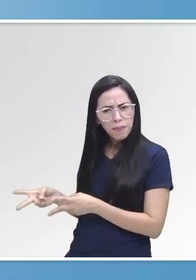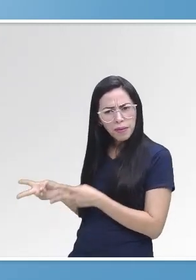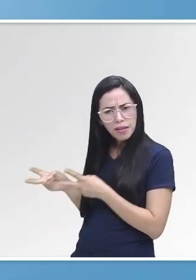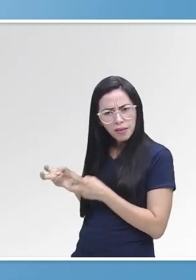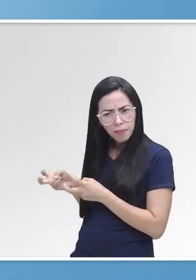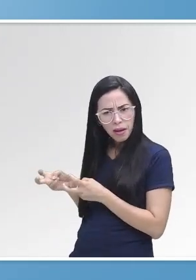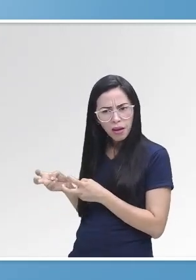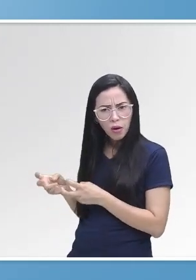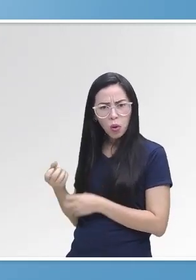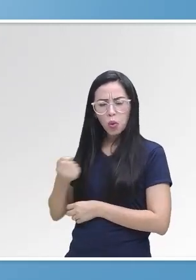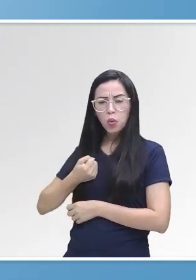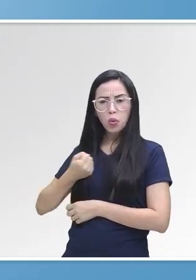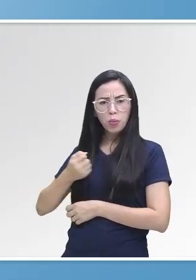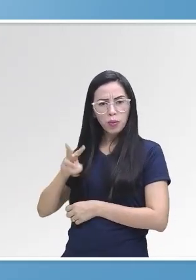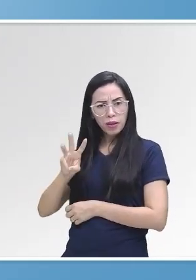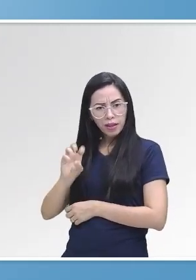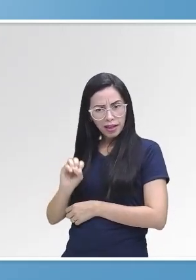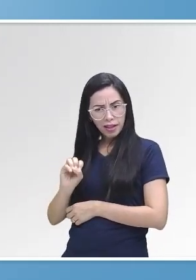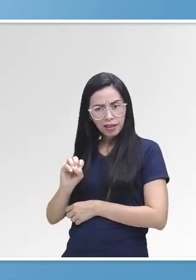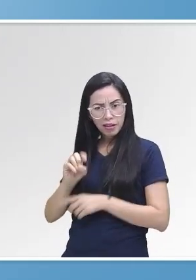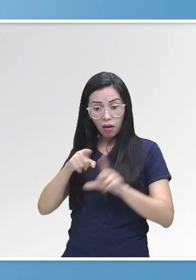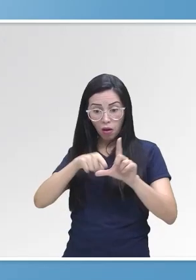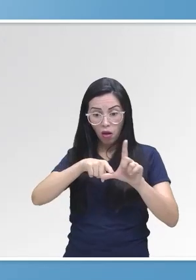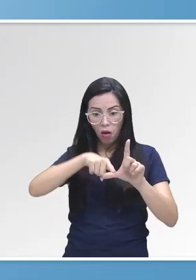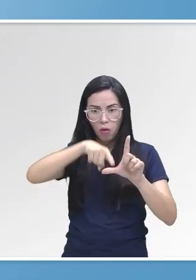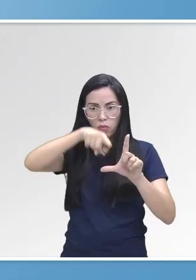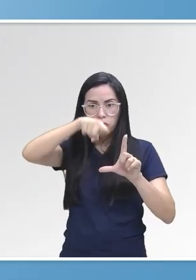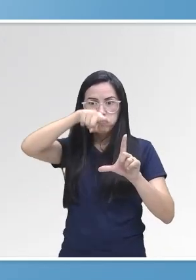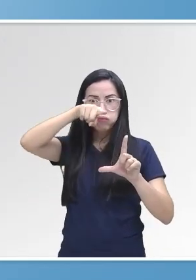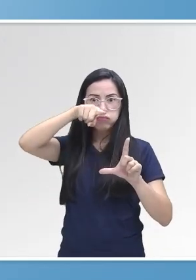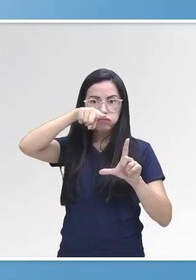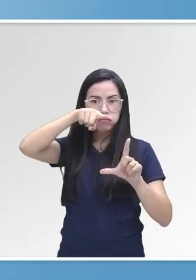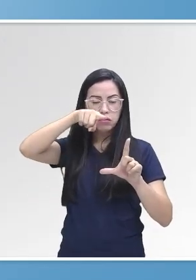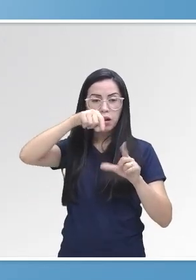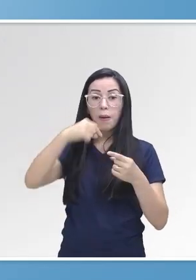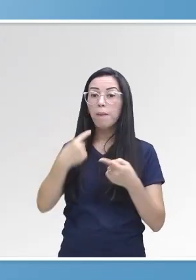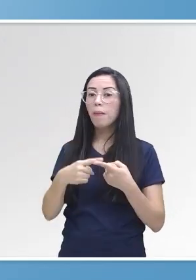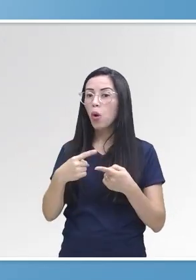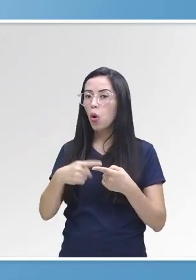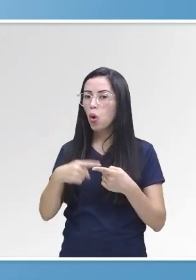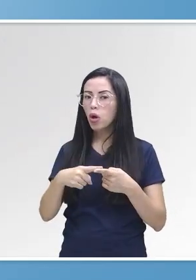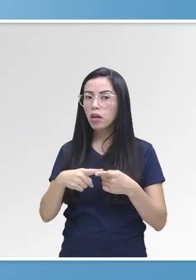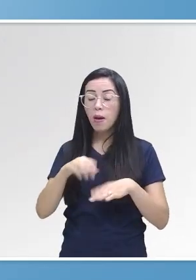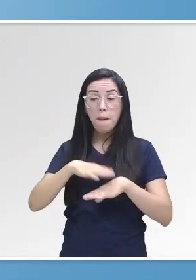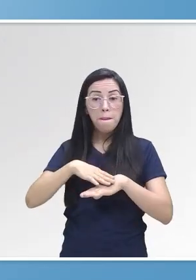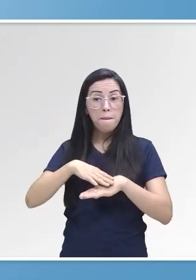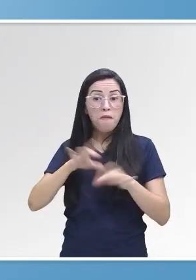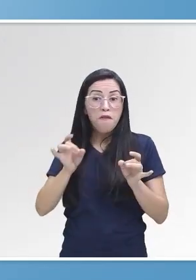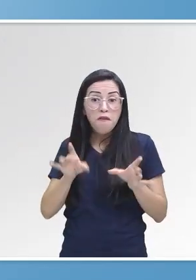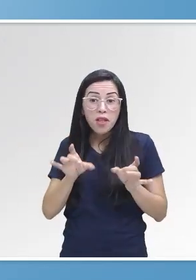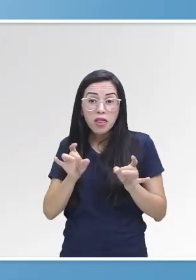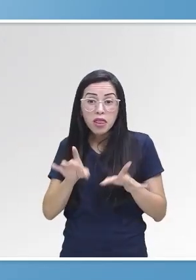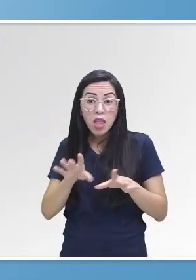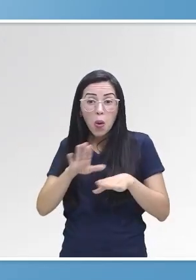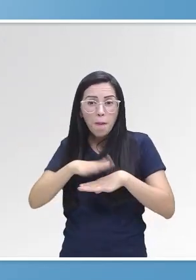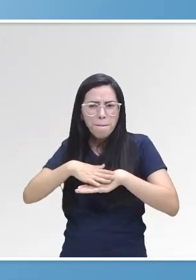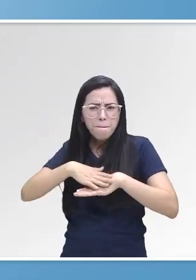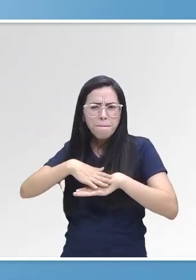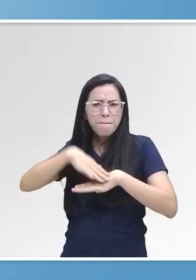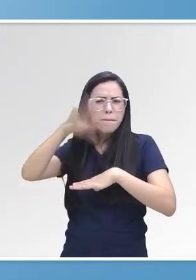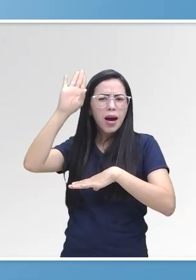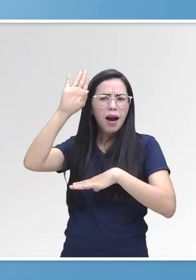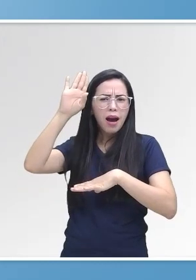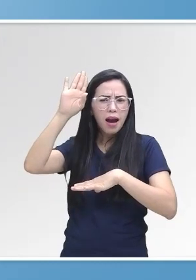aqui ó é onde subiu mais porque porque é o que mais vendeu é o que tá